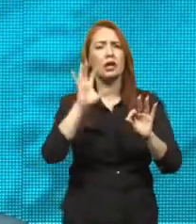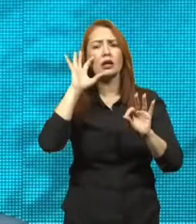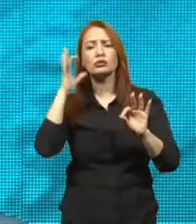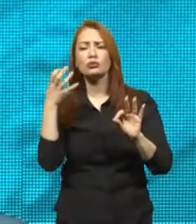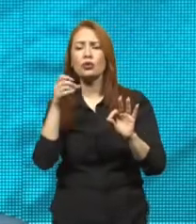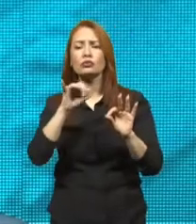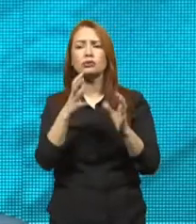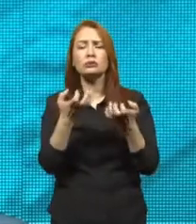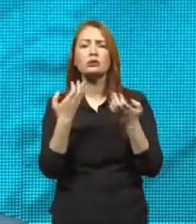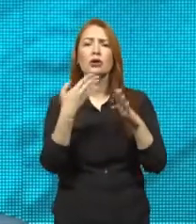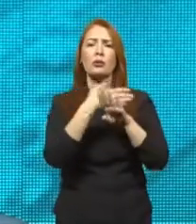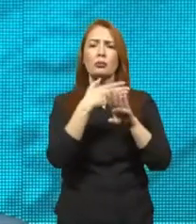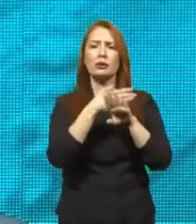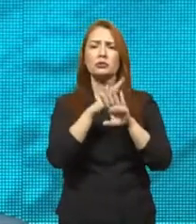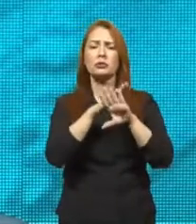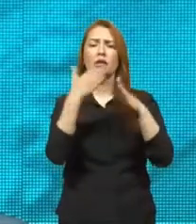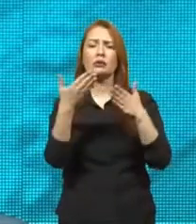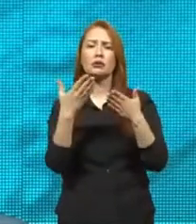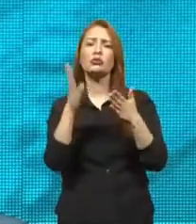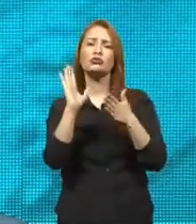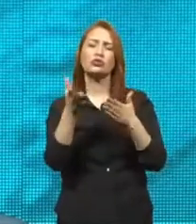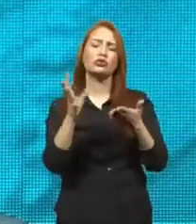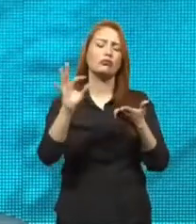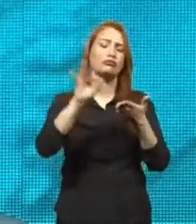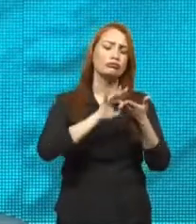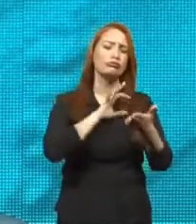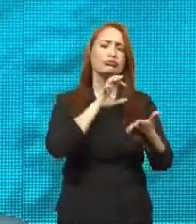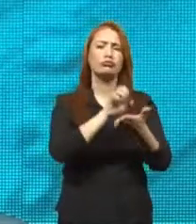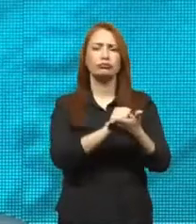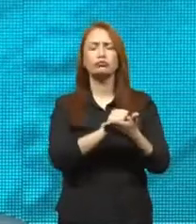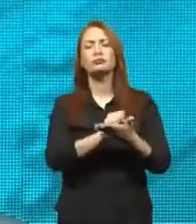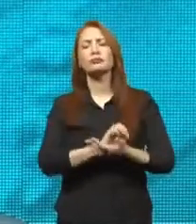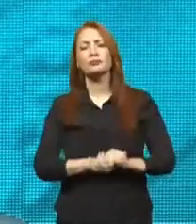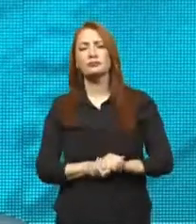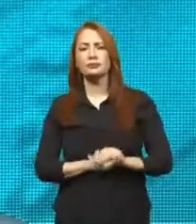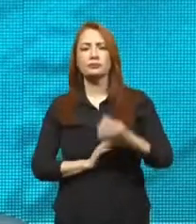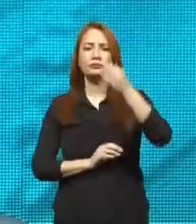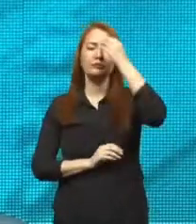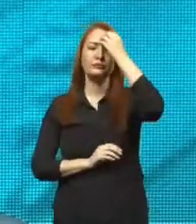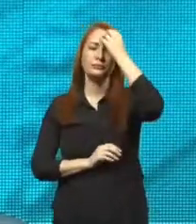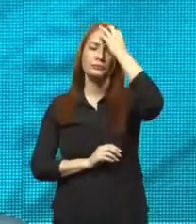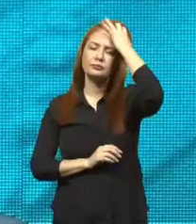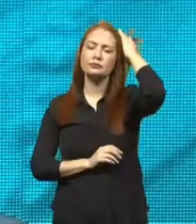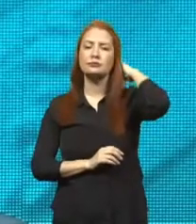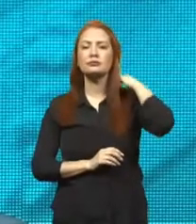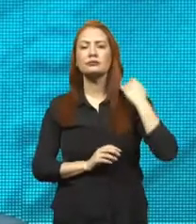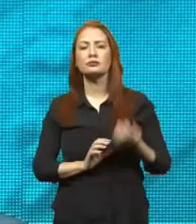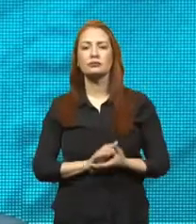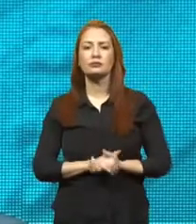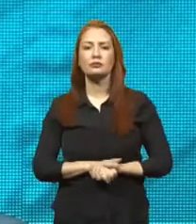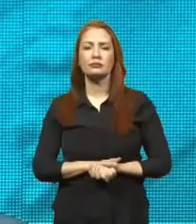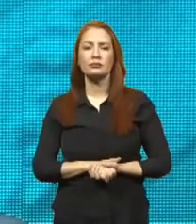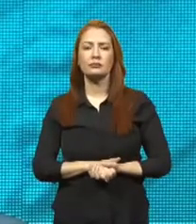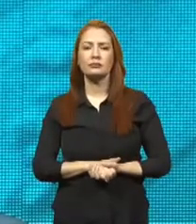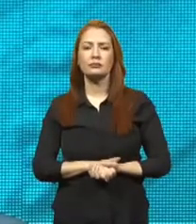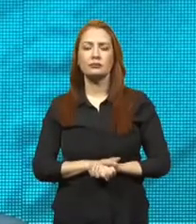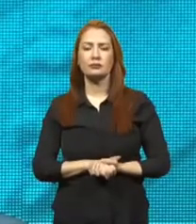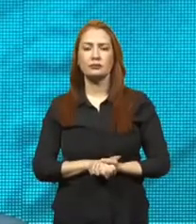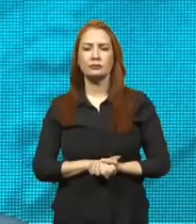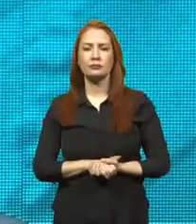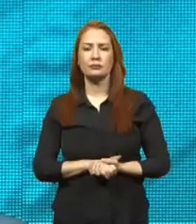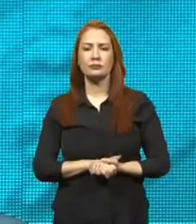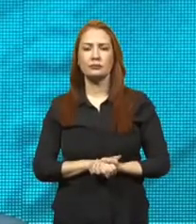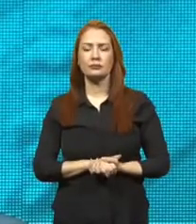estando já cadastrado, aprovado, todo esse processo ali dentro do fundo que vai